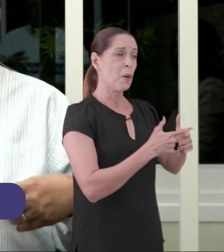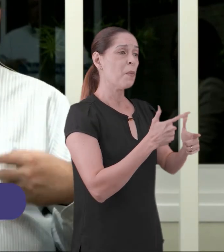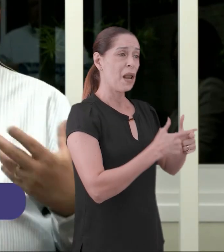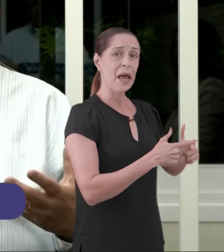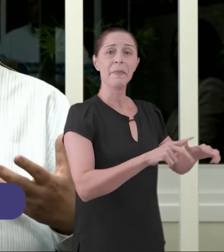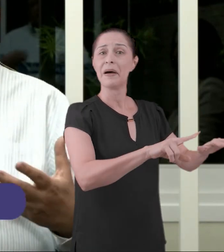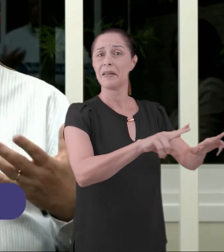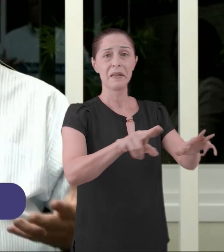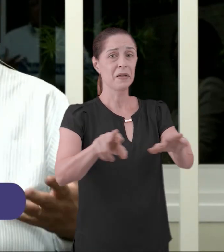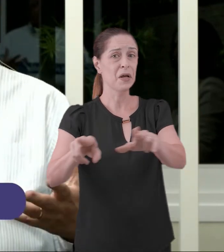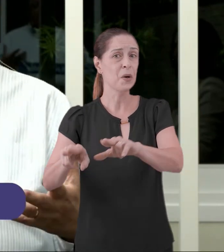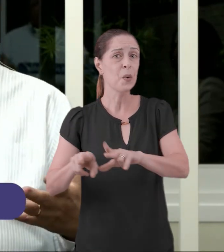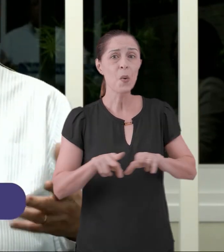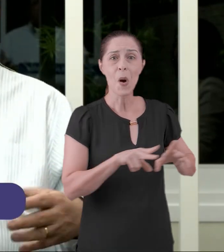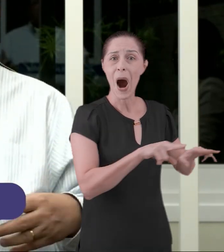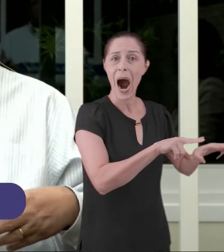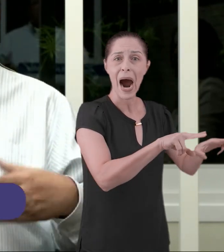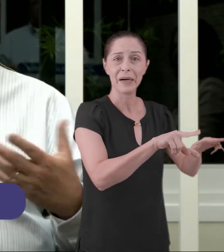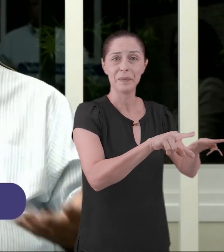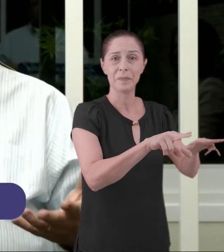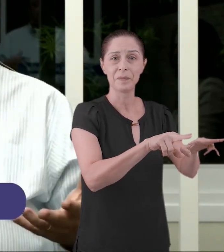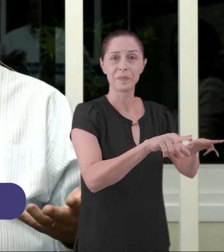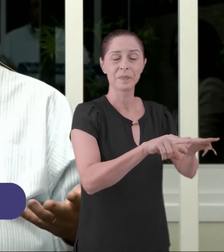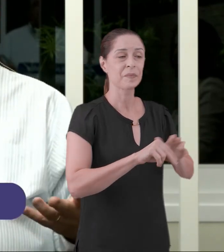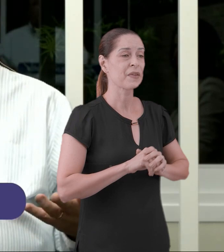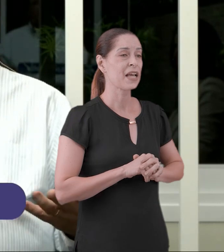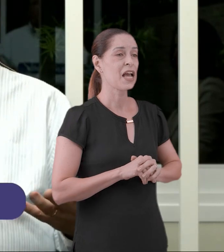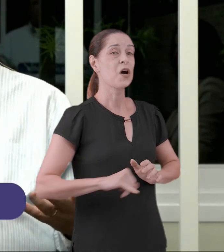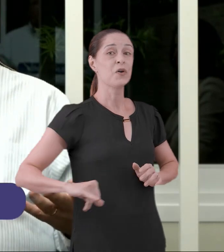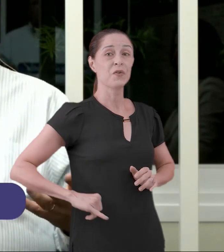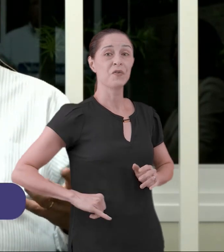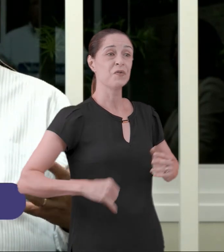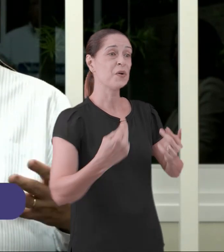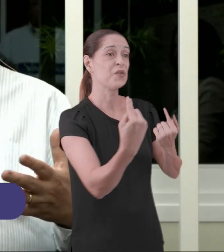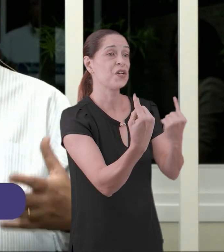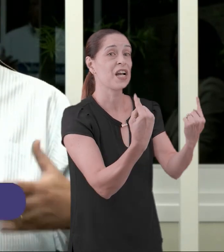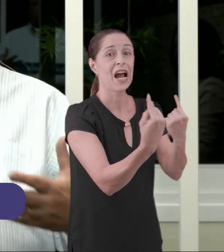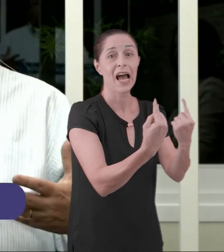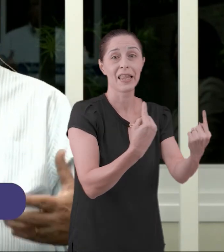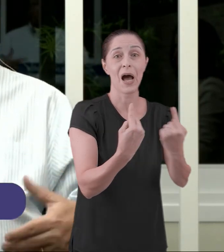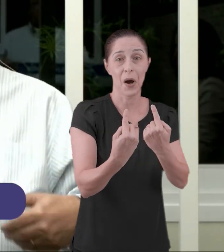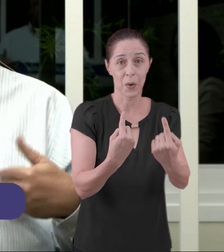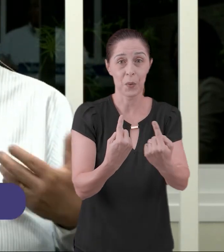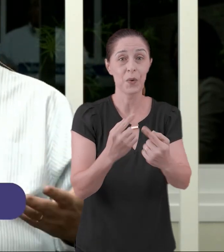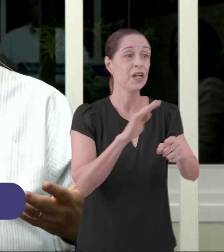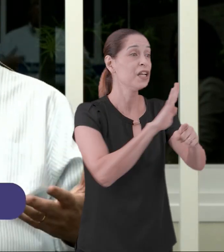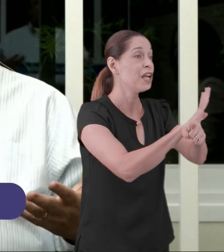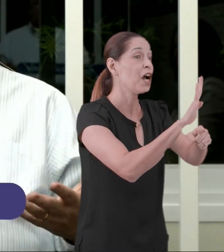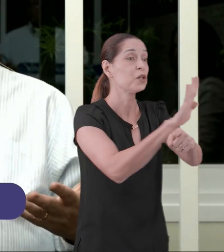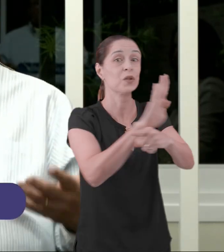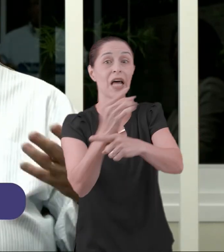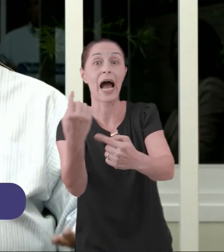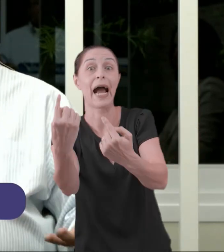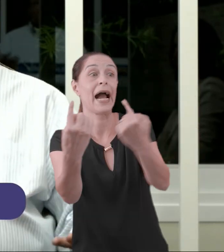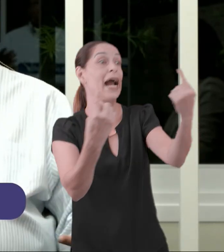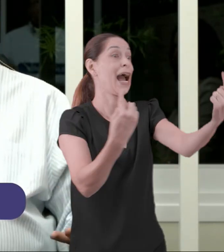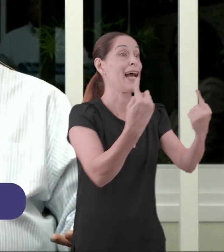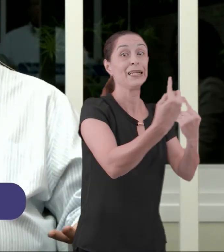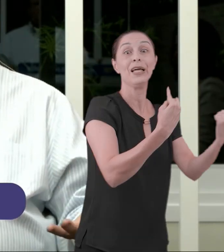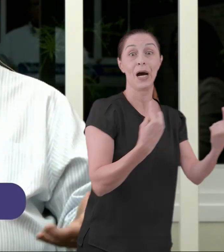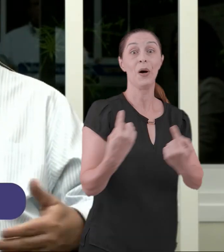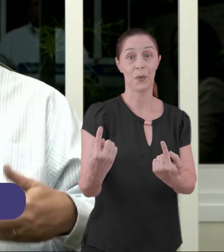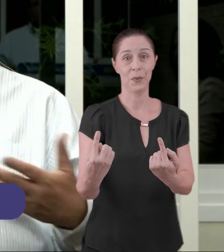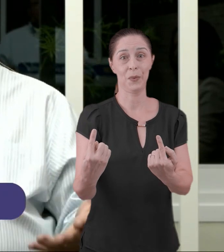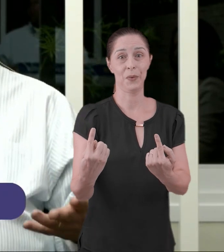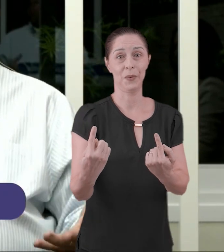que entender a luta de cada pessoa, o sofrimento de cada pessoa, e o Evangelho vem com a graça de Deus para ajudar essas